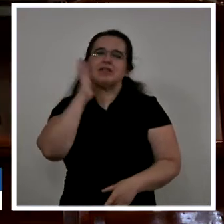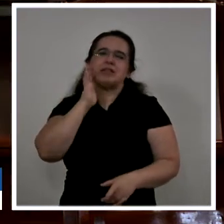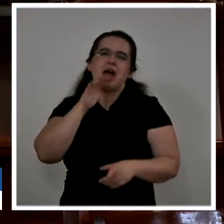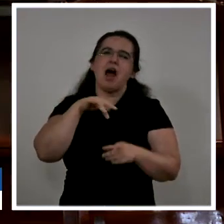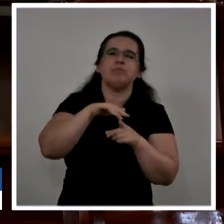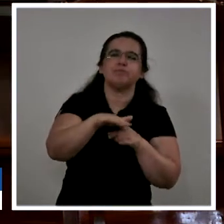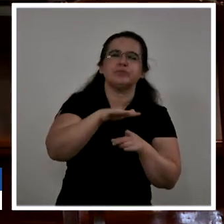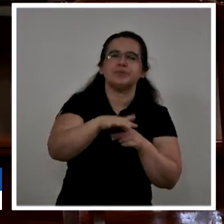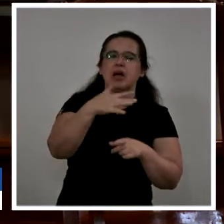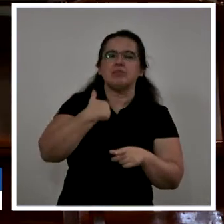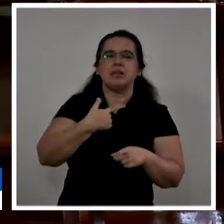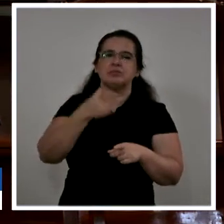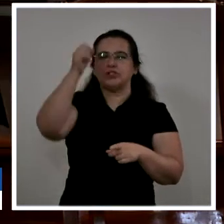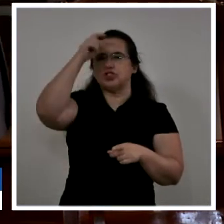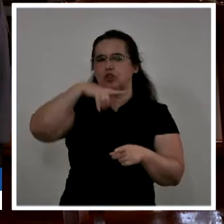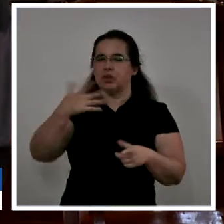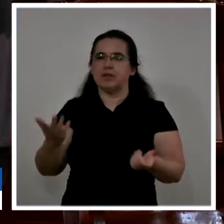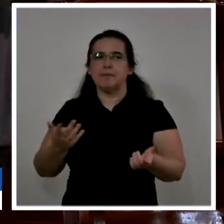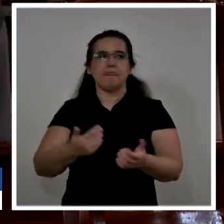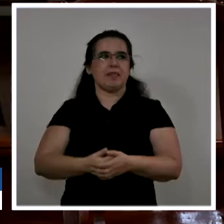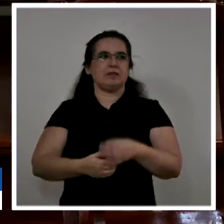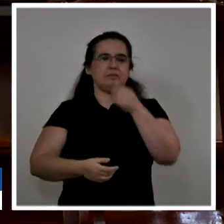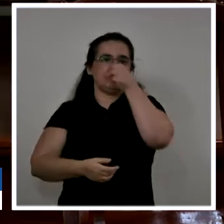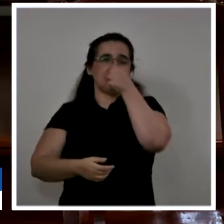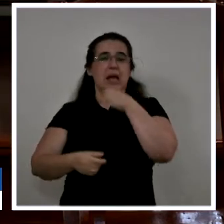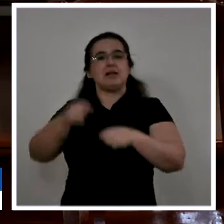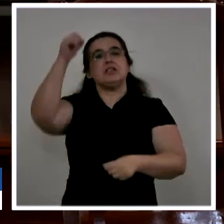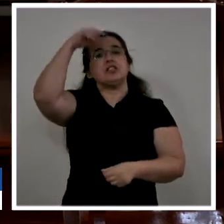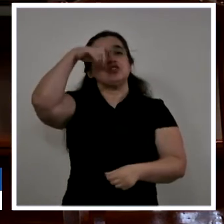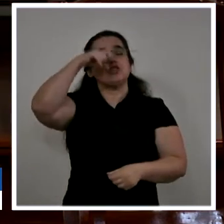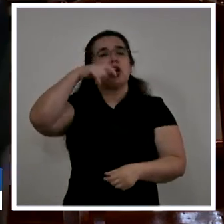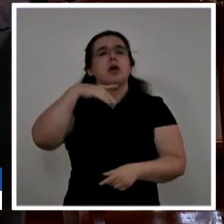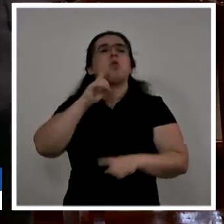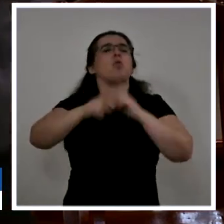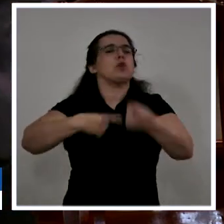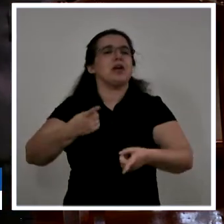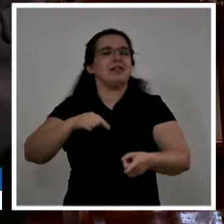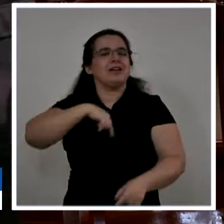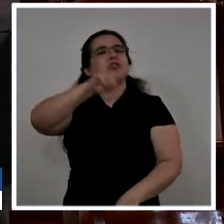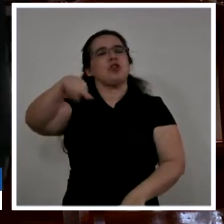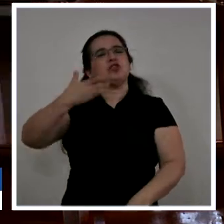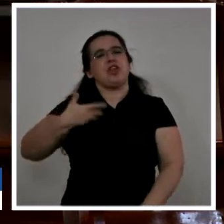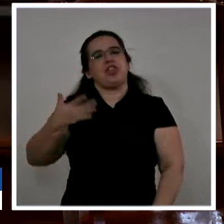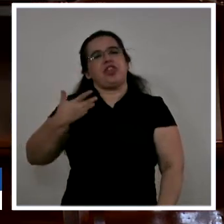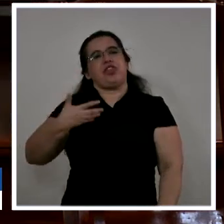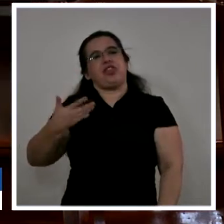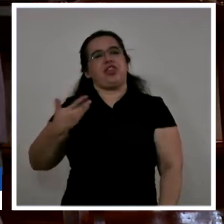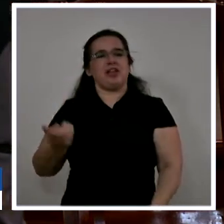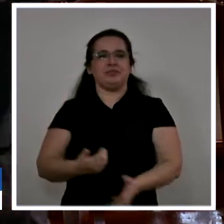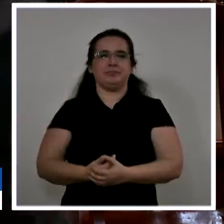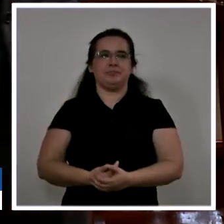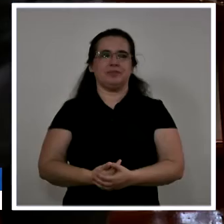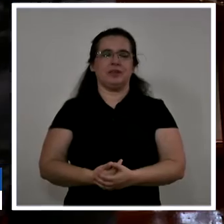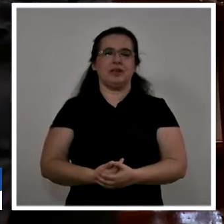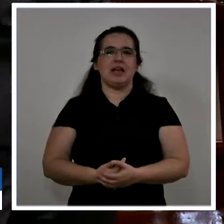certa narrativa. And that story is, you're a victim. E essa narrativa é, nós somos vítimas. It's your parents' fault.